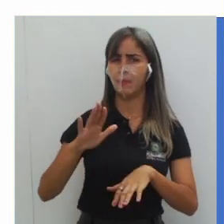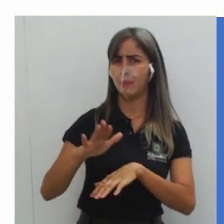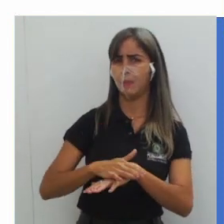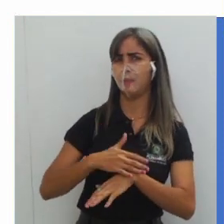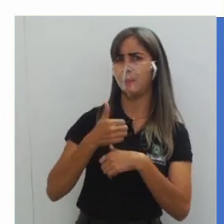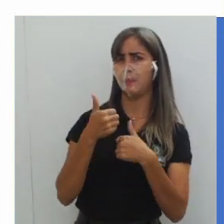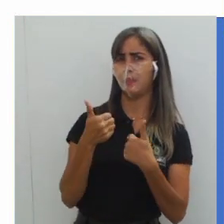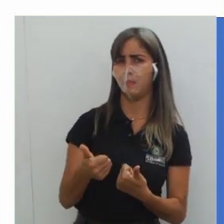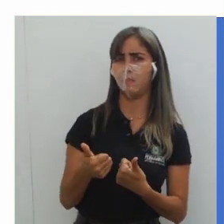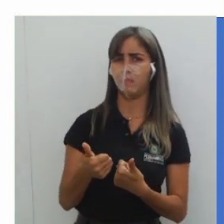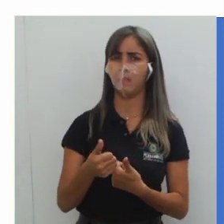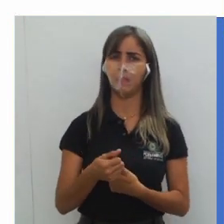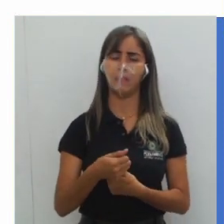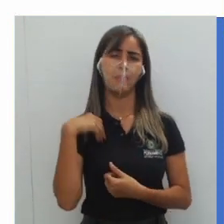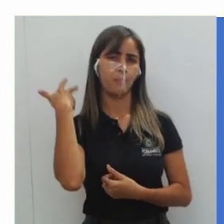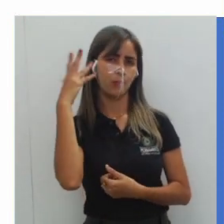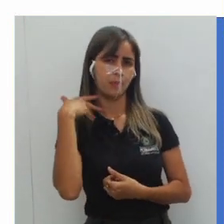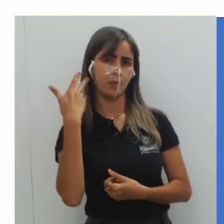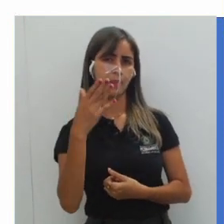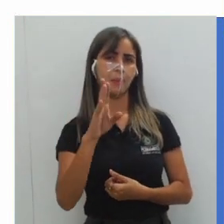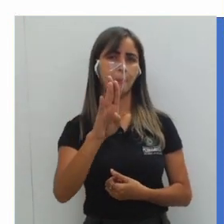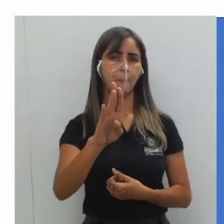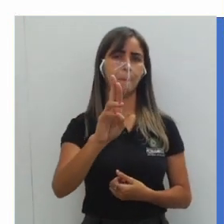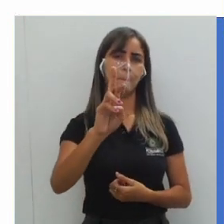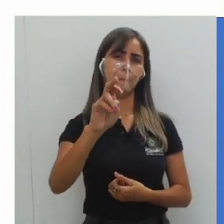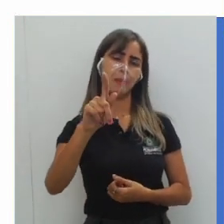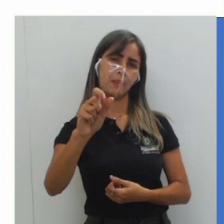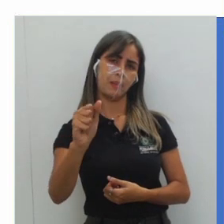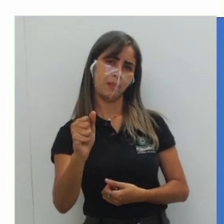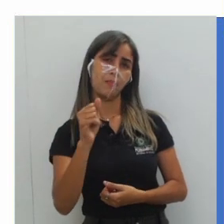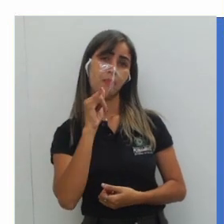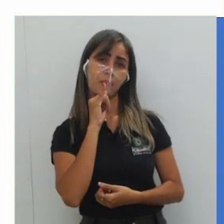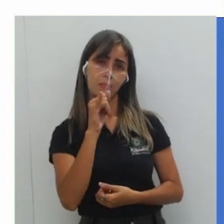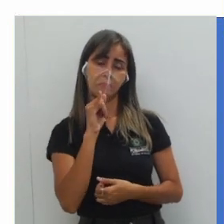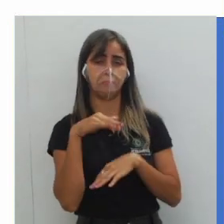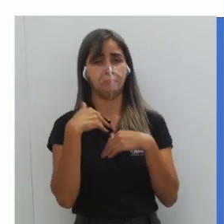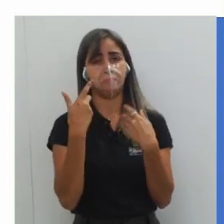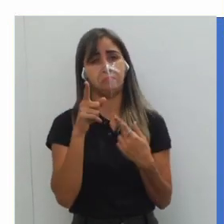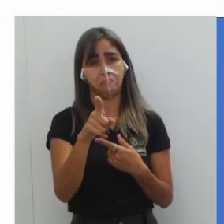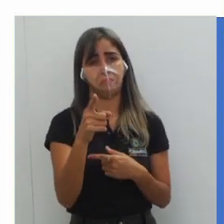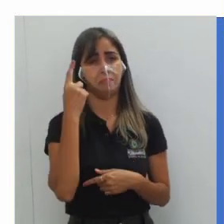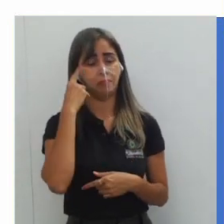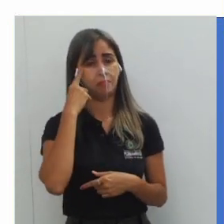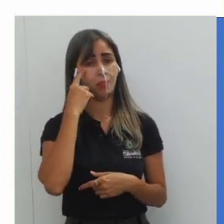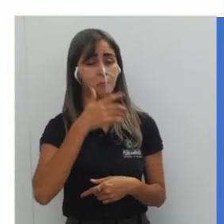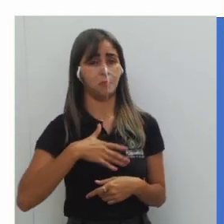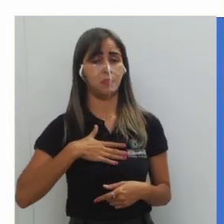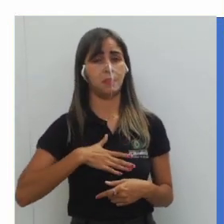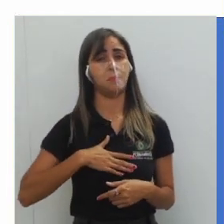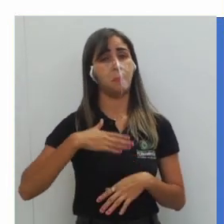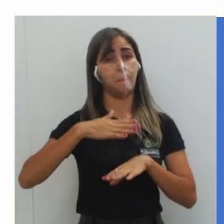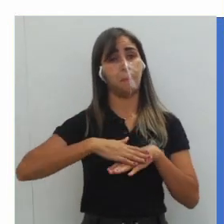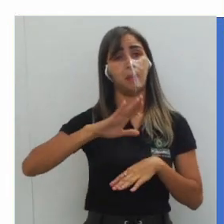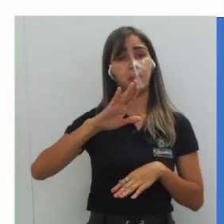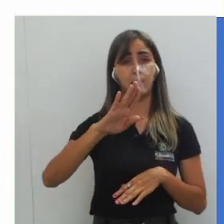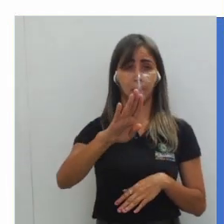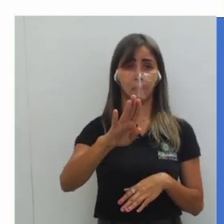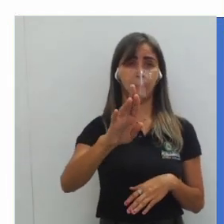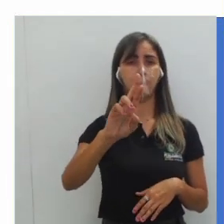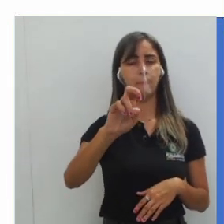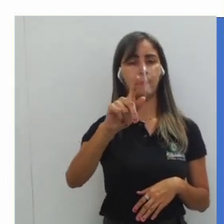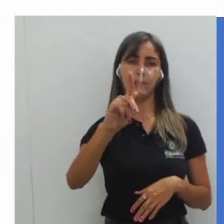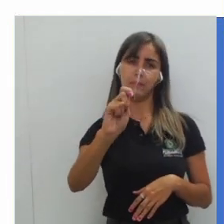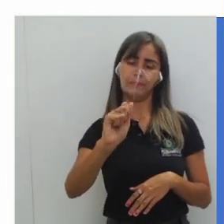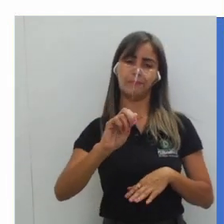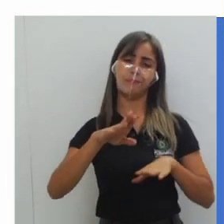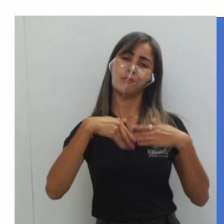Passinho é melhor que brega. Isso aí como exemplo. Você pode de repente achar o contrário. Brega is better